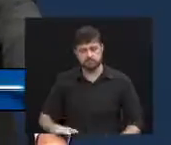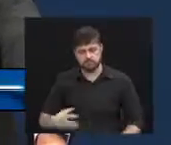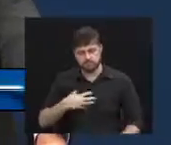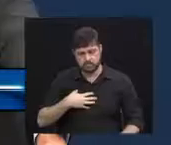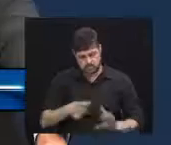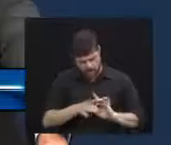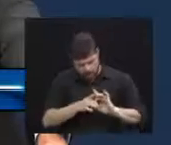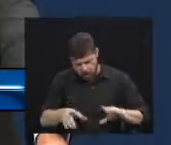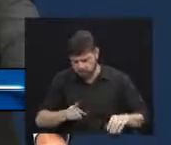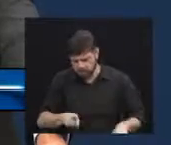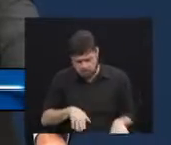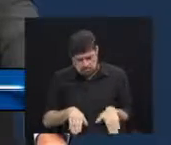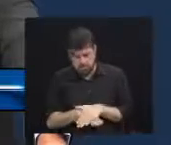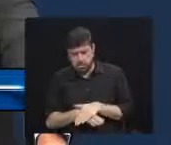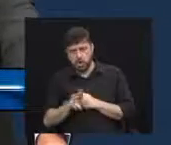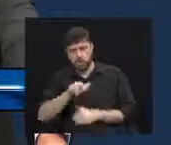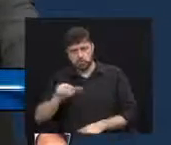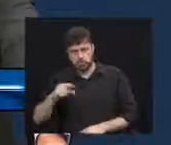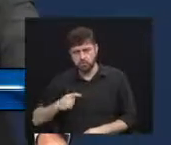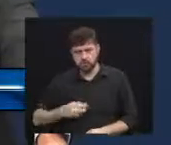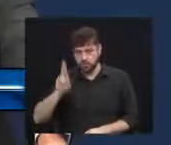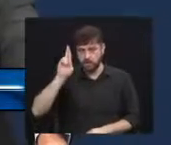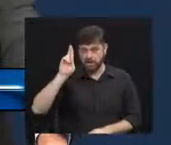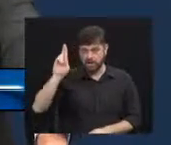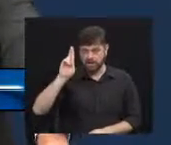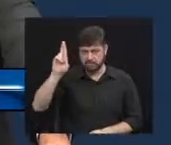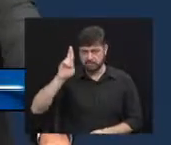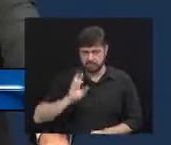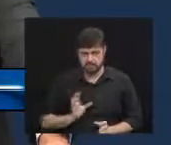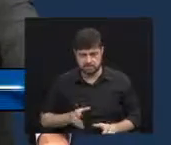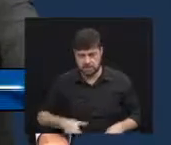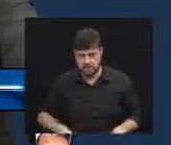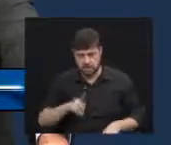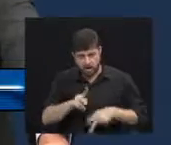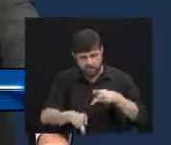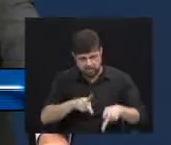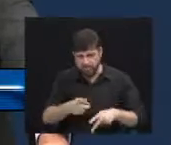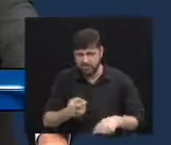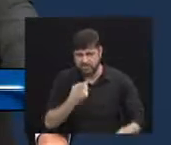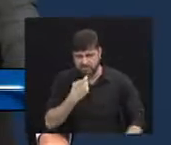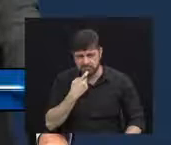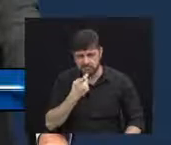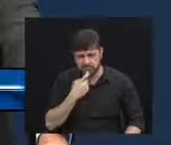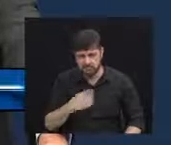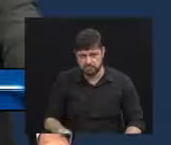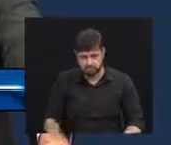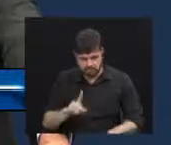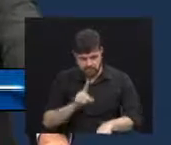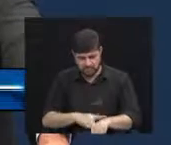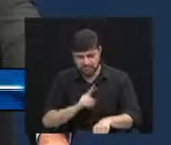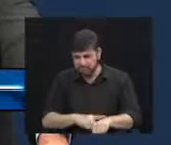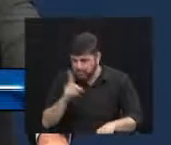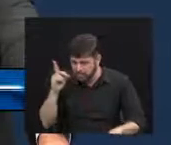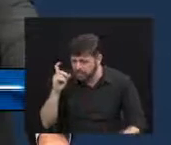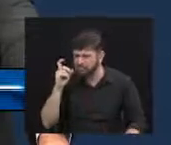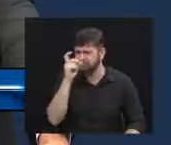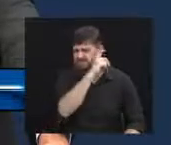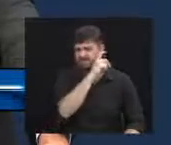nossa autonomia, representar o conjunto da população campineira num momento muito